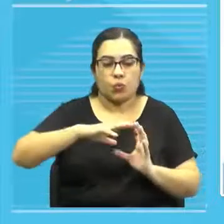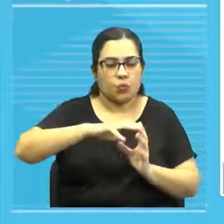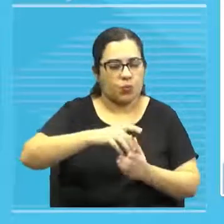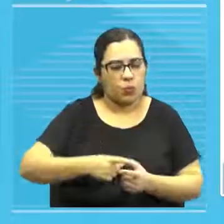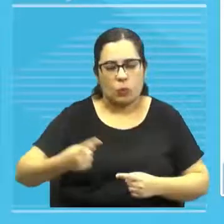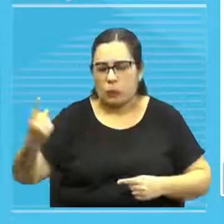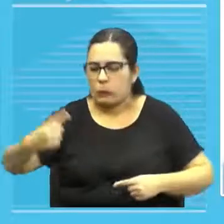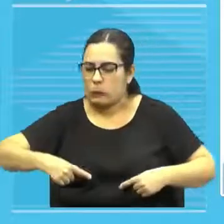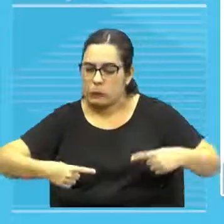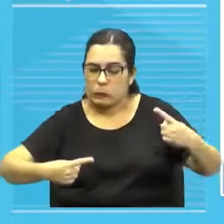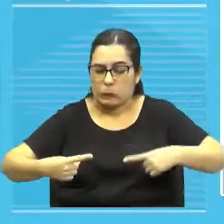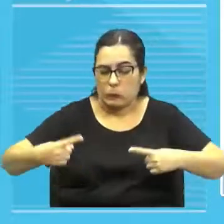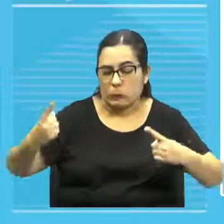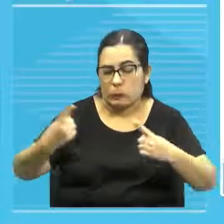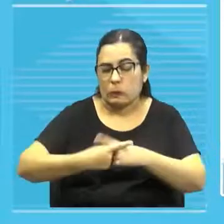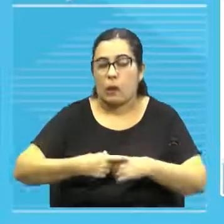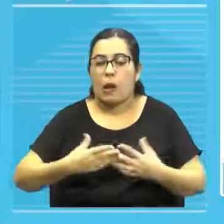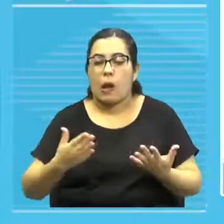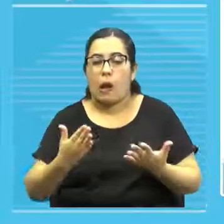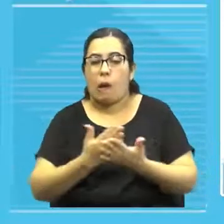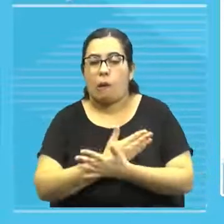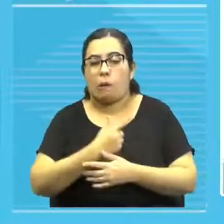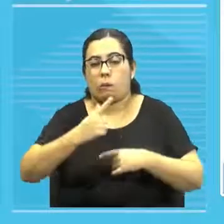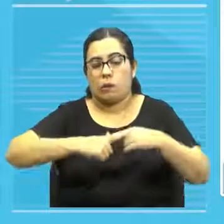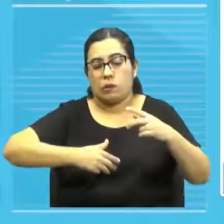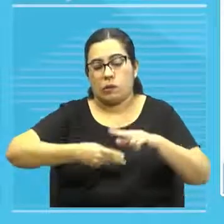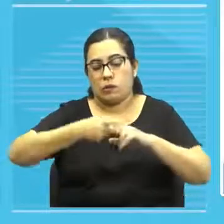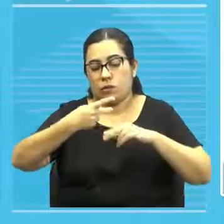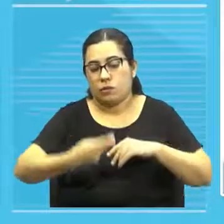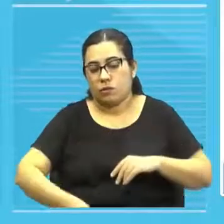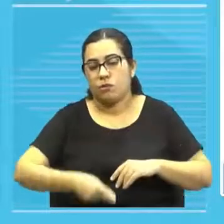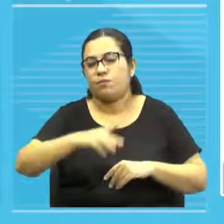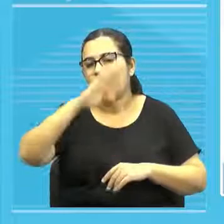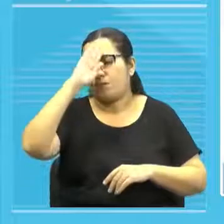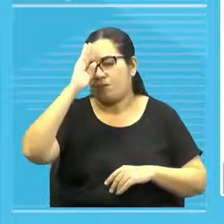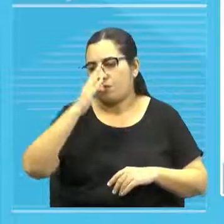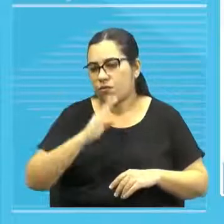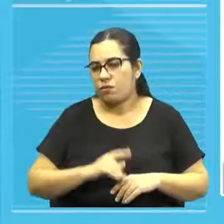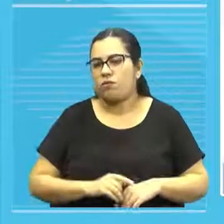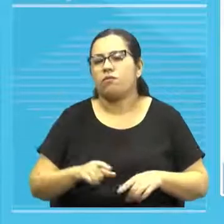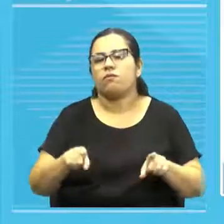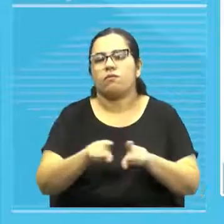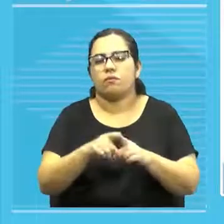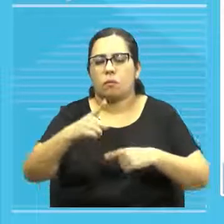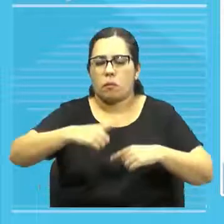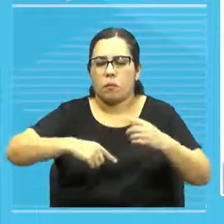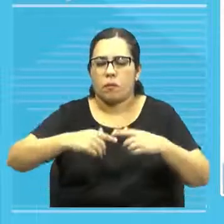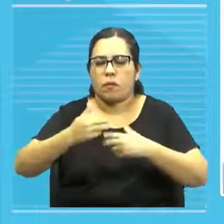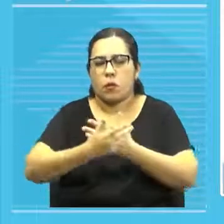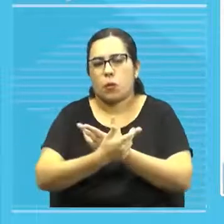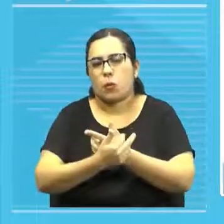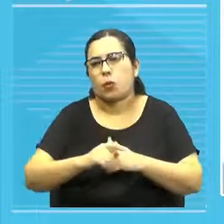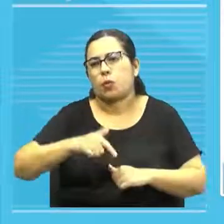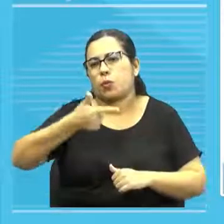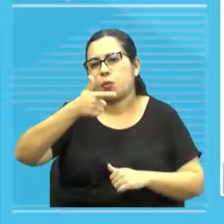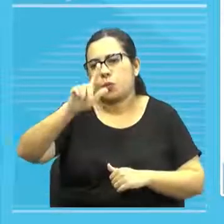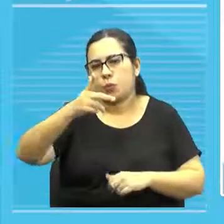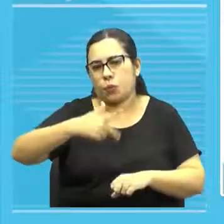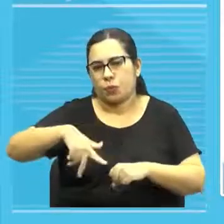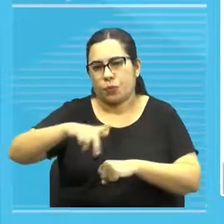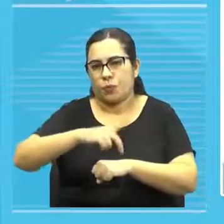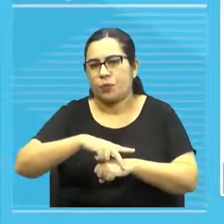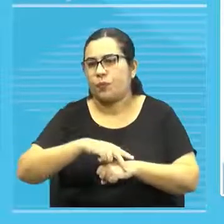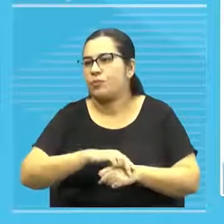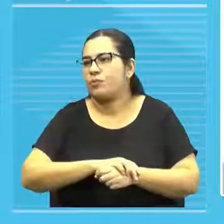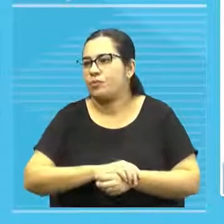mundo inteiro entre produtos nacionais e produtos importados Ok deixa eu dar um